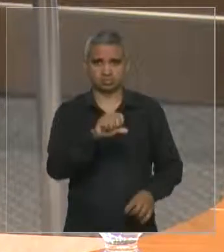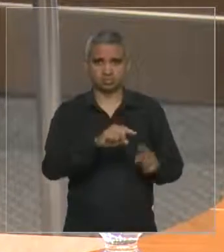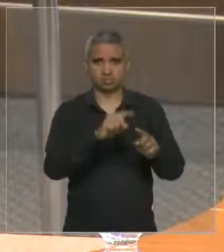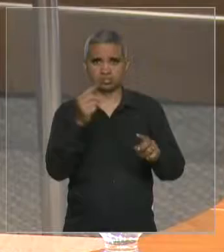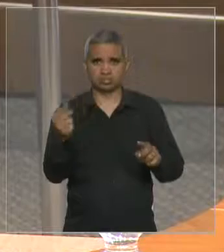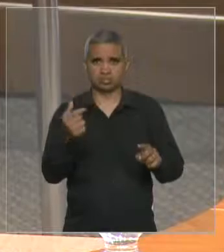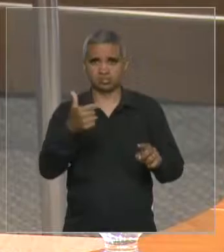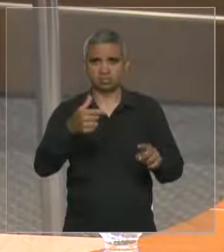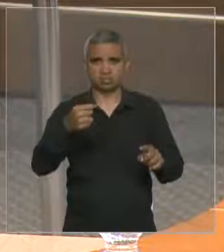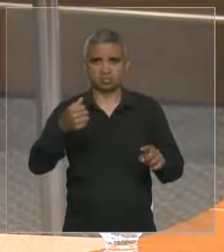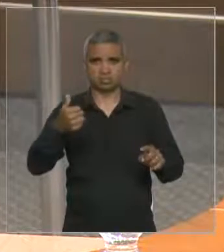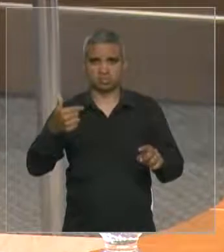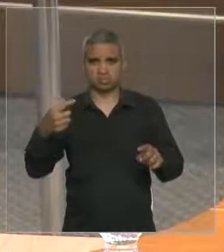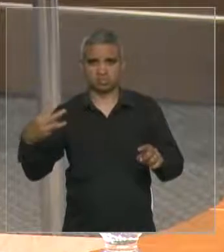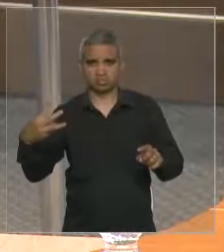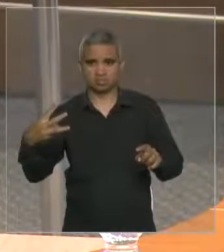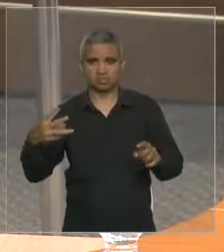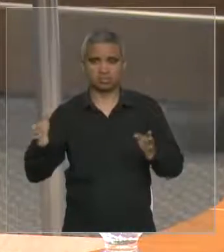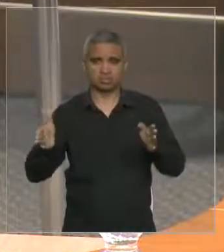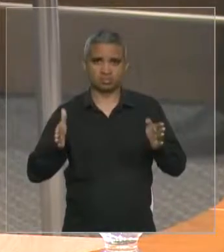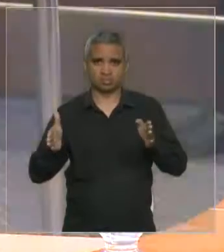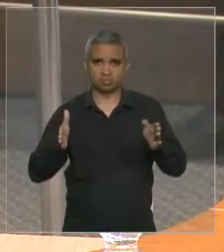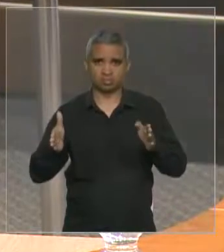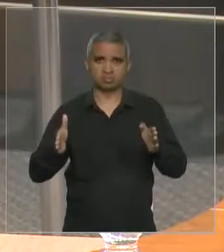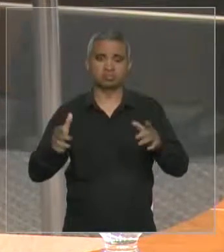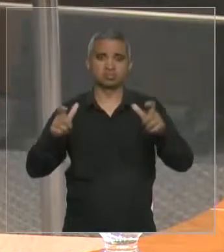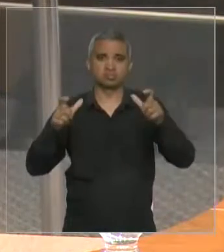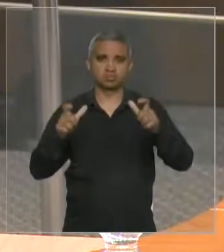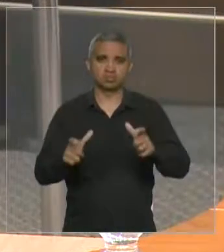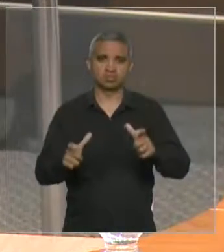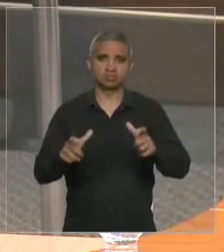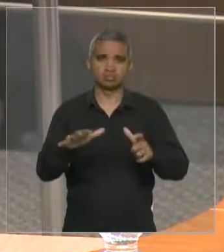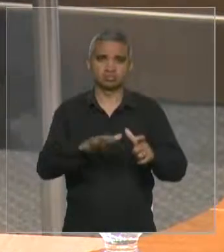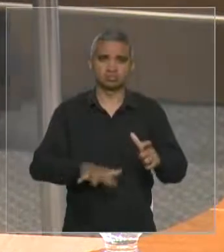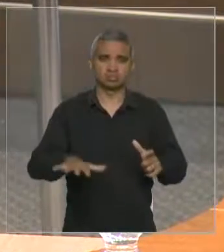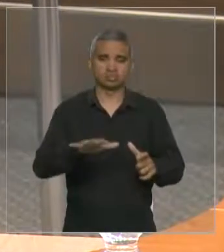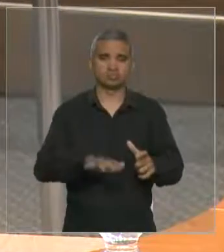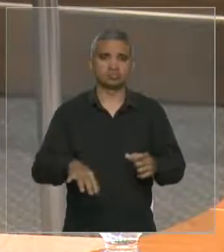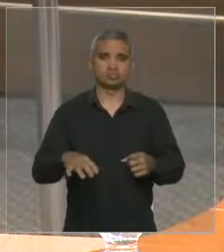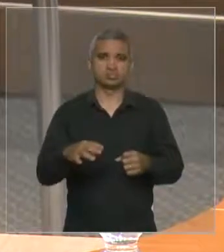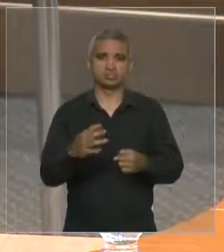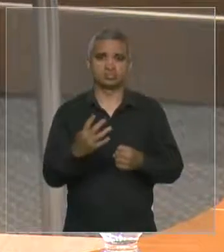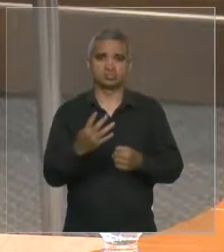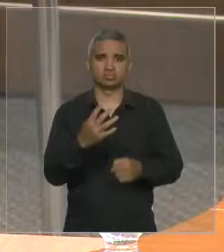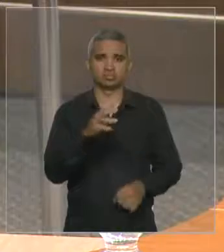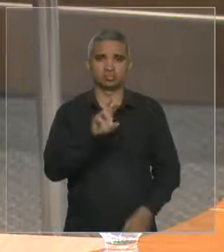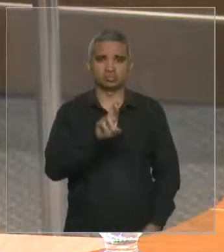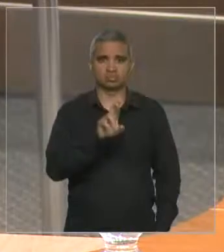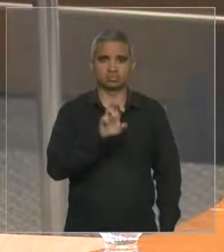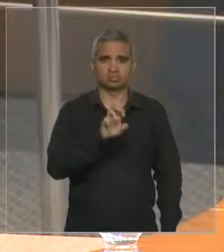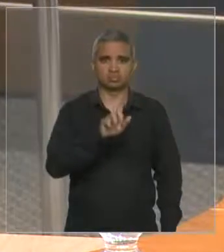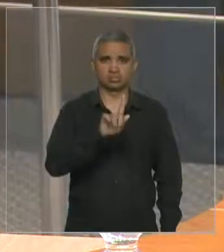2019-2023 da região metropolitana. E aí envolve os